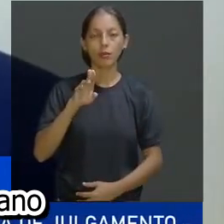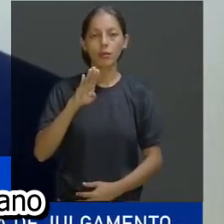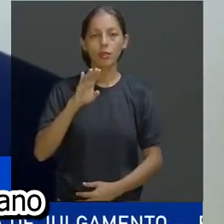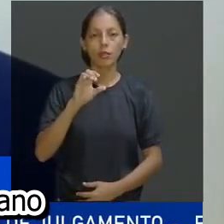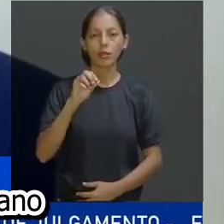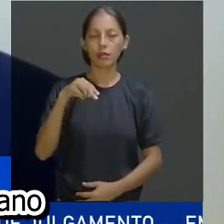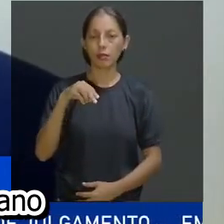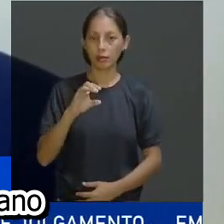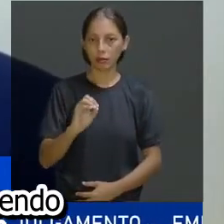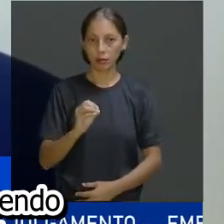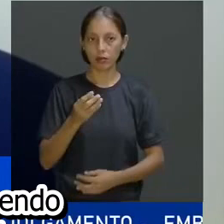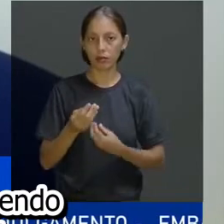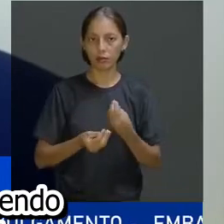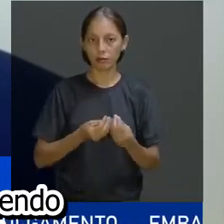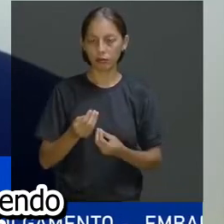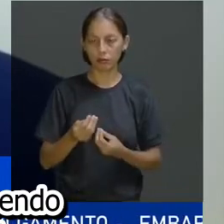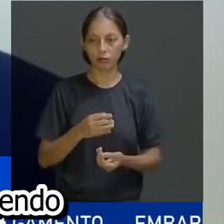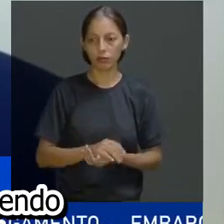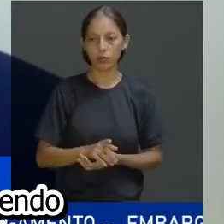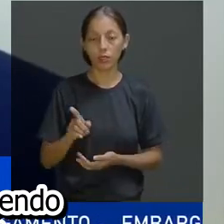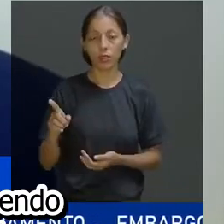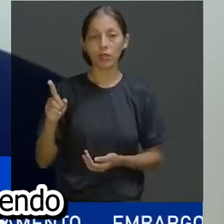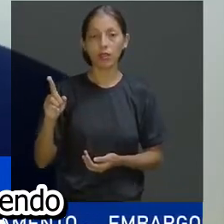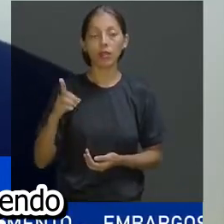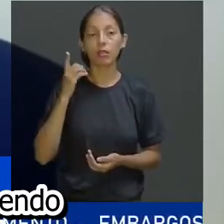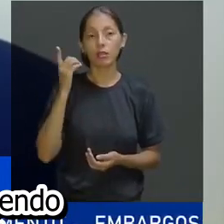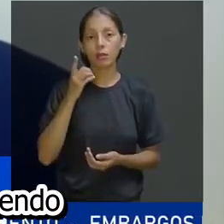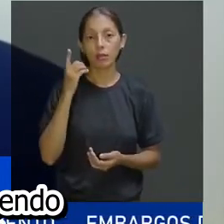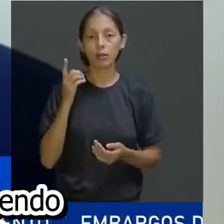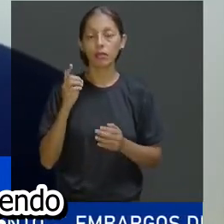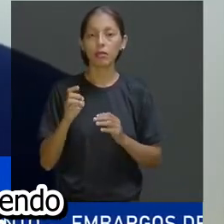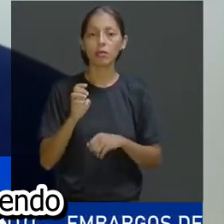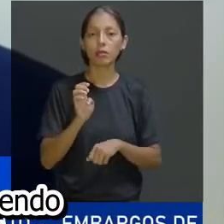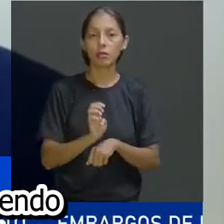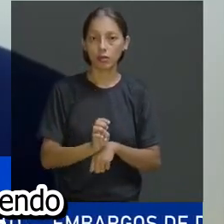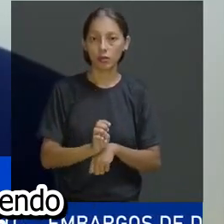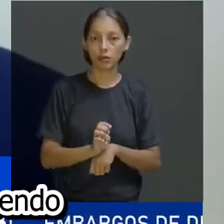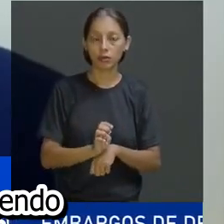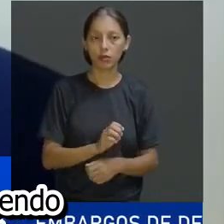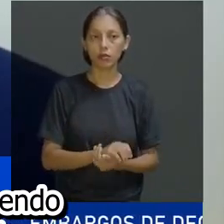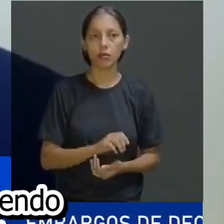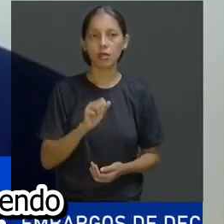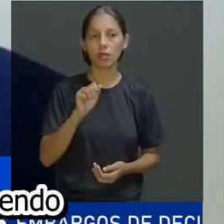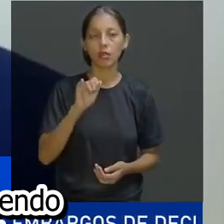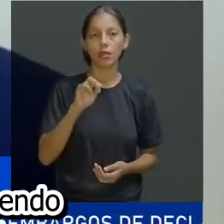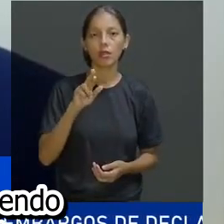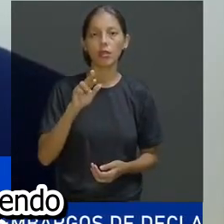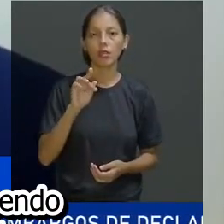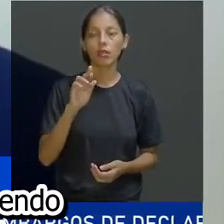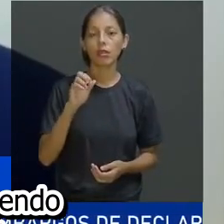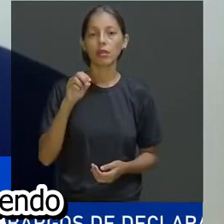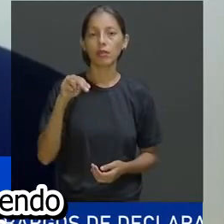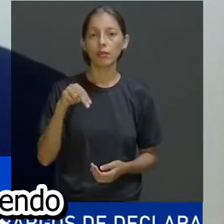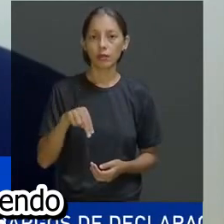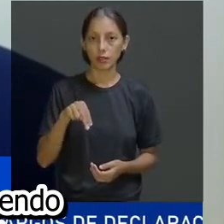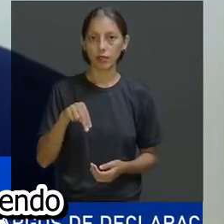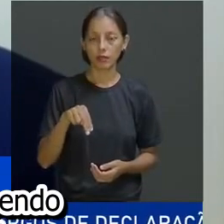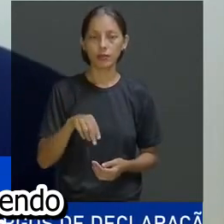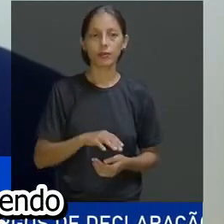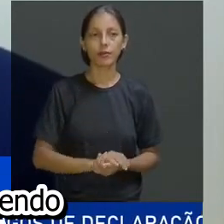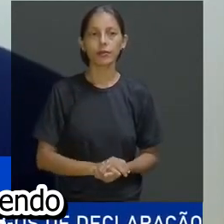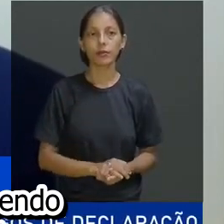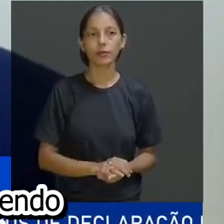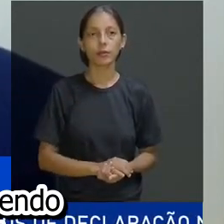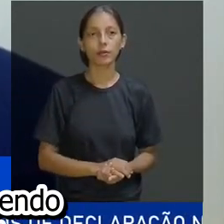cargo de deputado estadual, Raifran Beirão, e, sendo assim, é certo que o candidato, agora deputado, possui